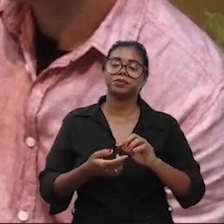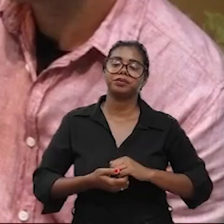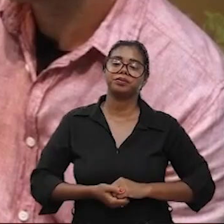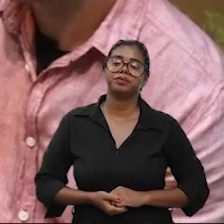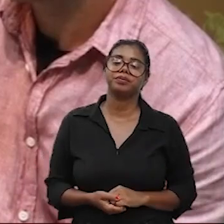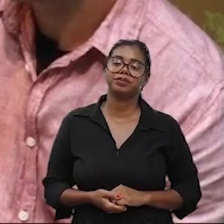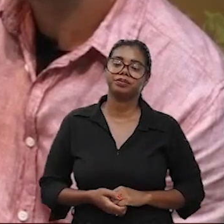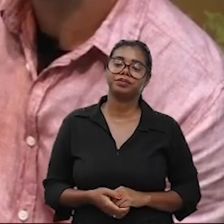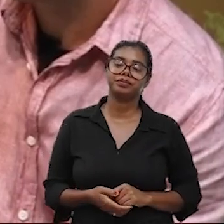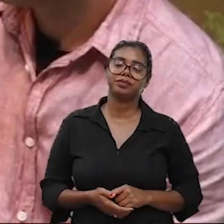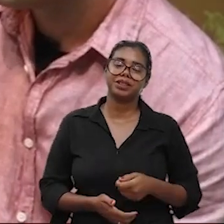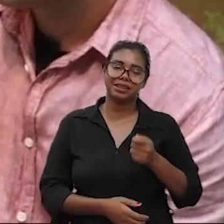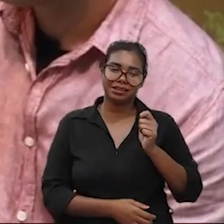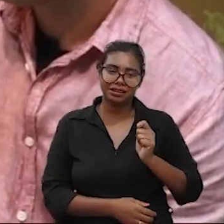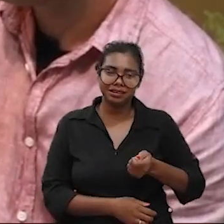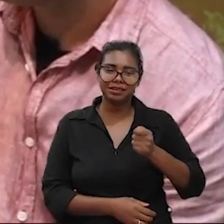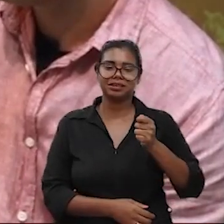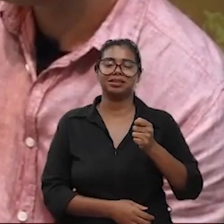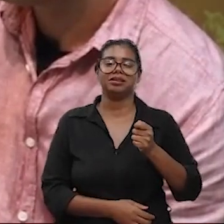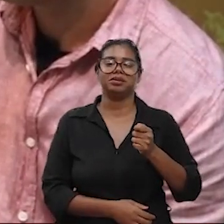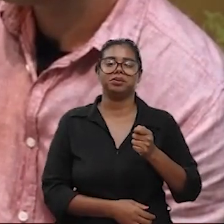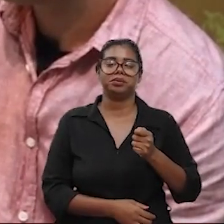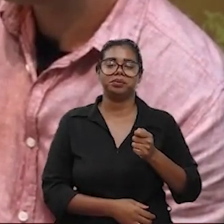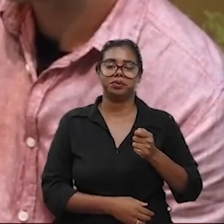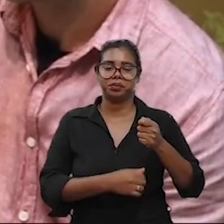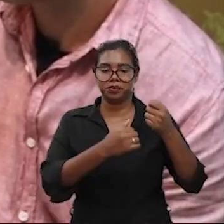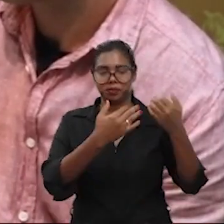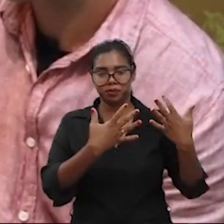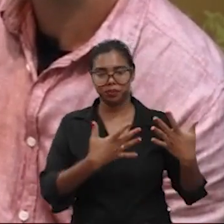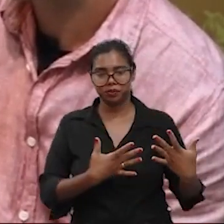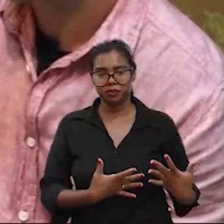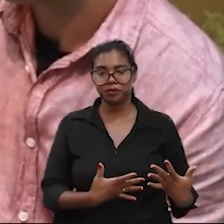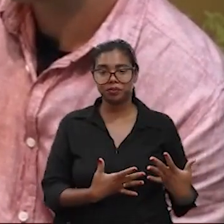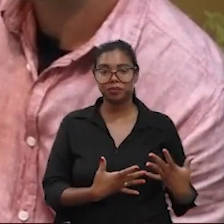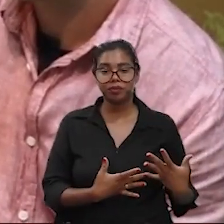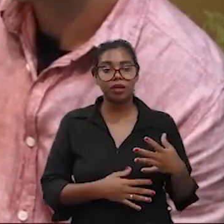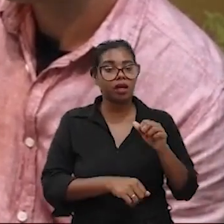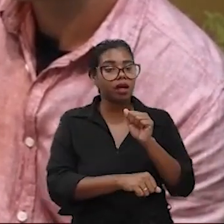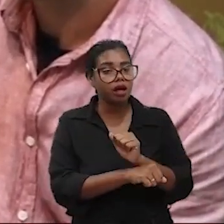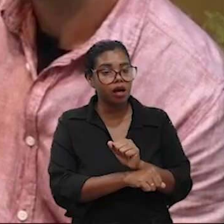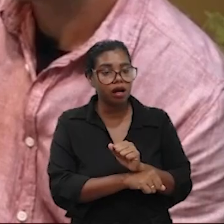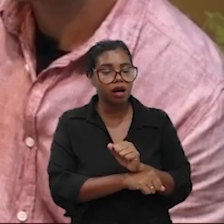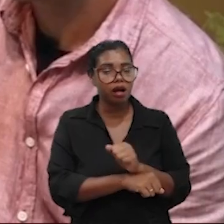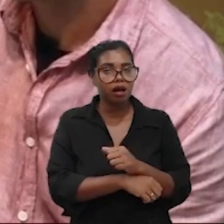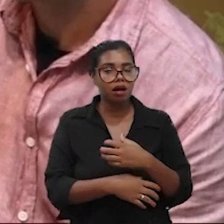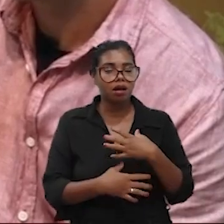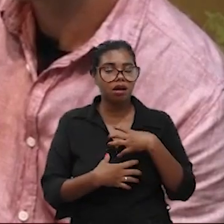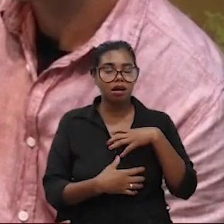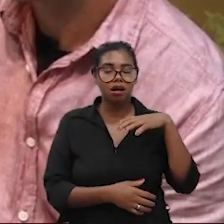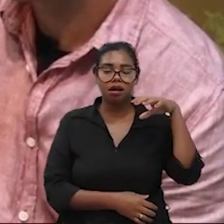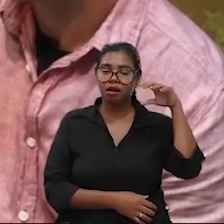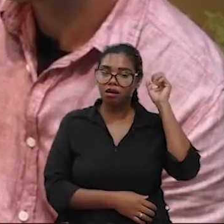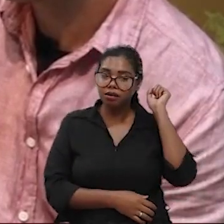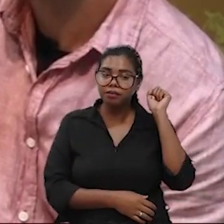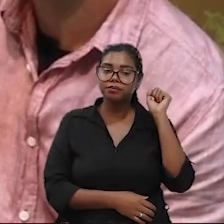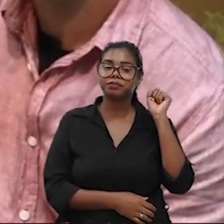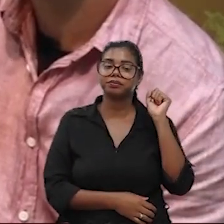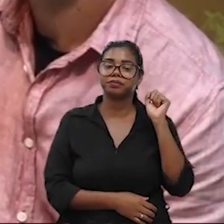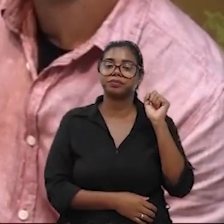da ditadura. Né, e aí, eu ouvindo ele falar, então, e quando